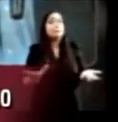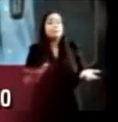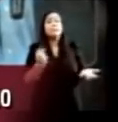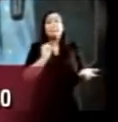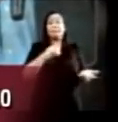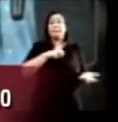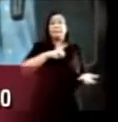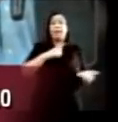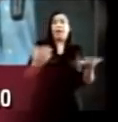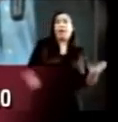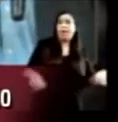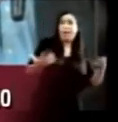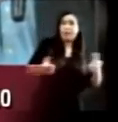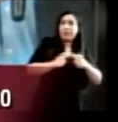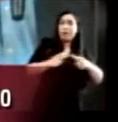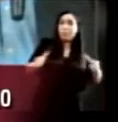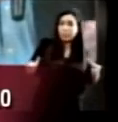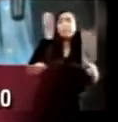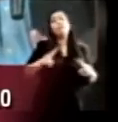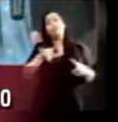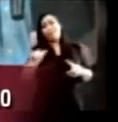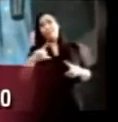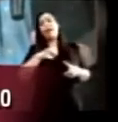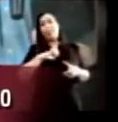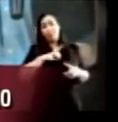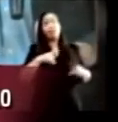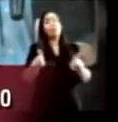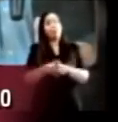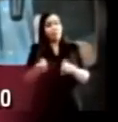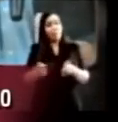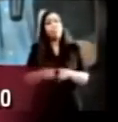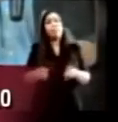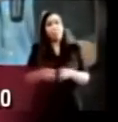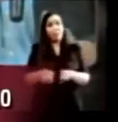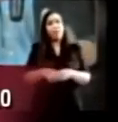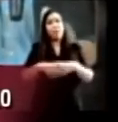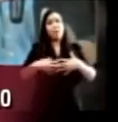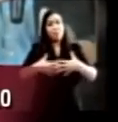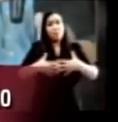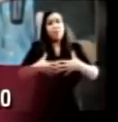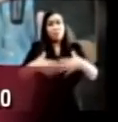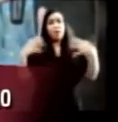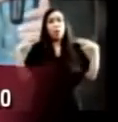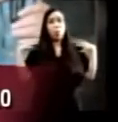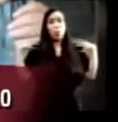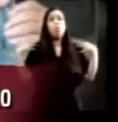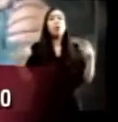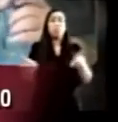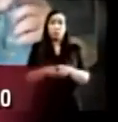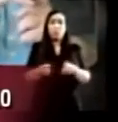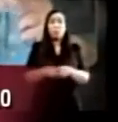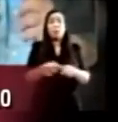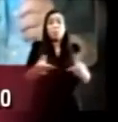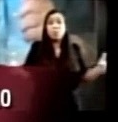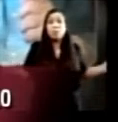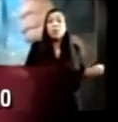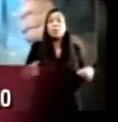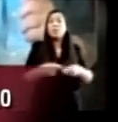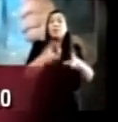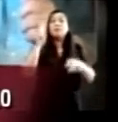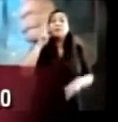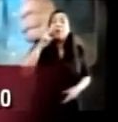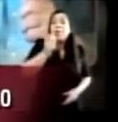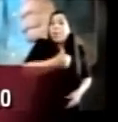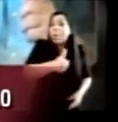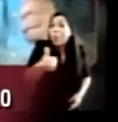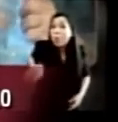tendo casos leves aumentando, eu vou ter a repercussão aqui. Vocês lembram muito bem que esses 11 aqui,